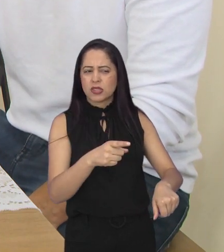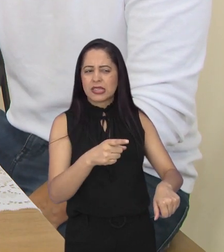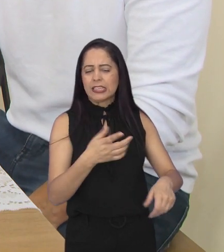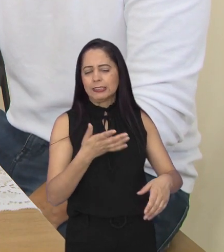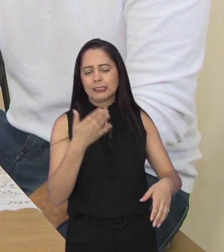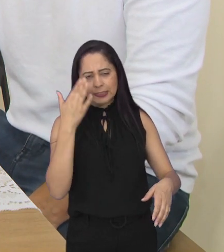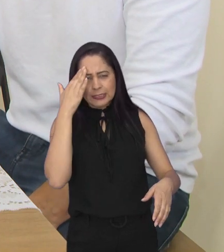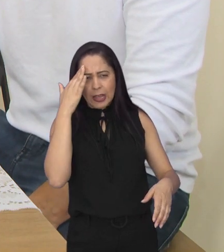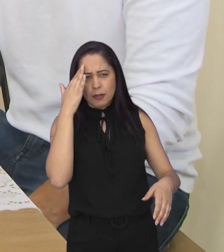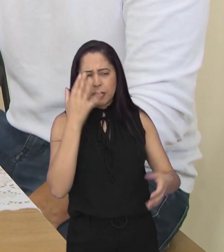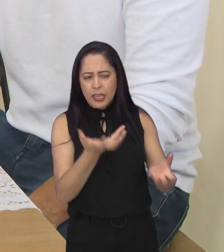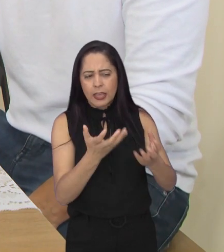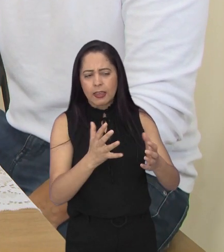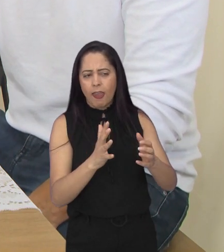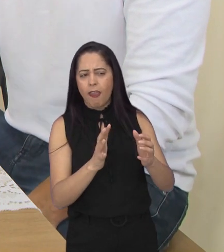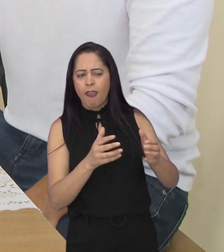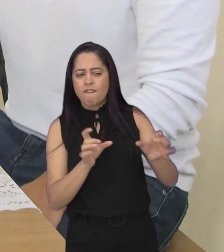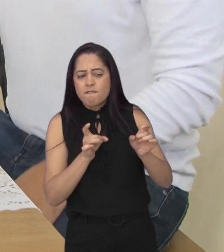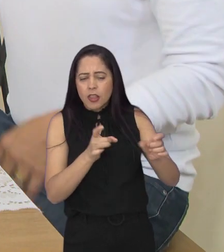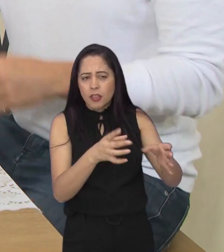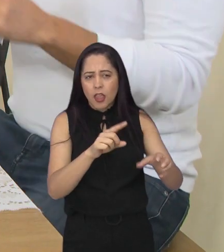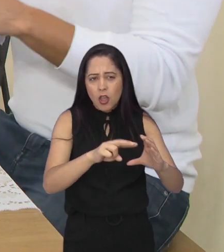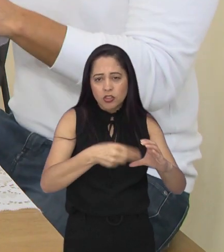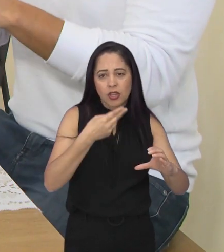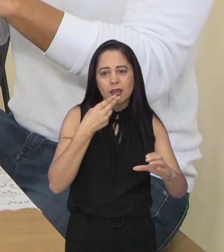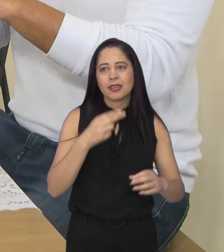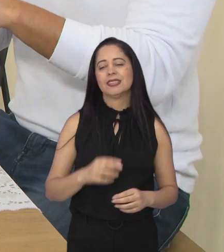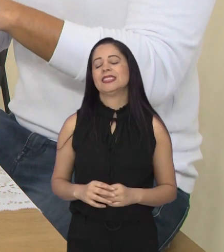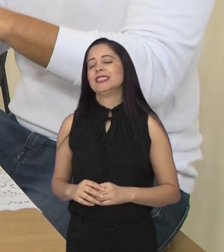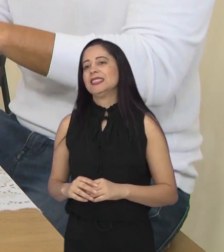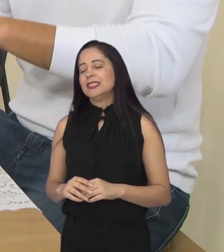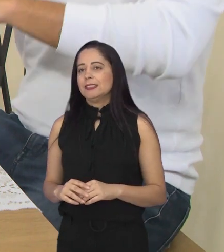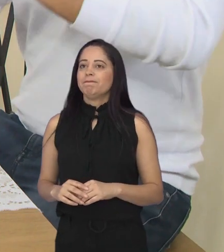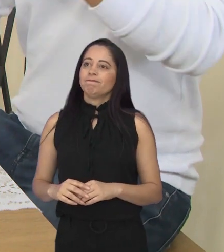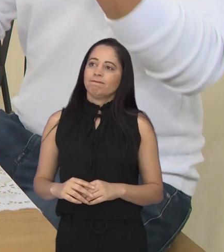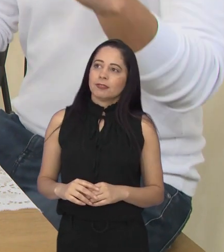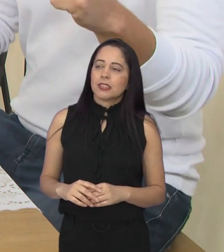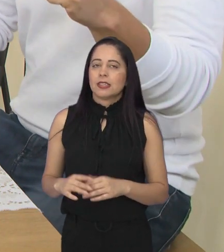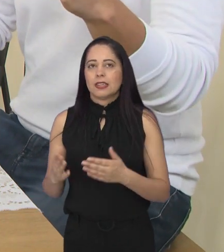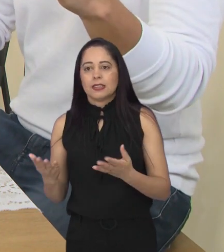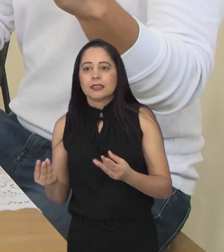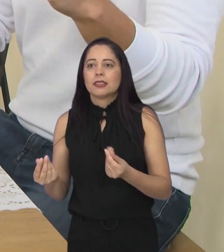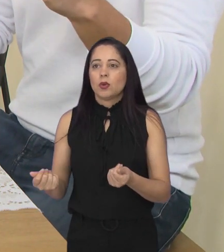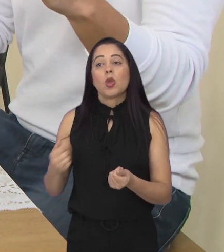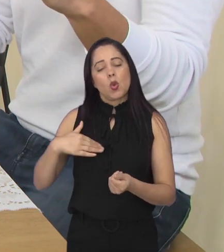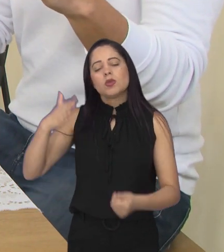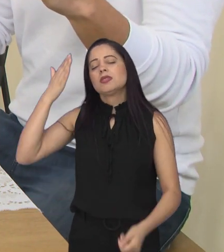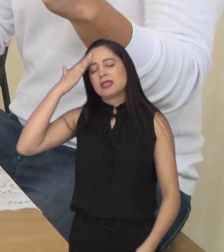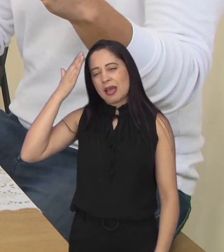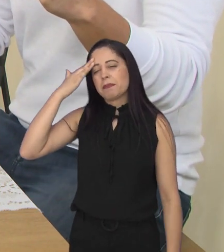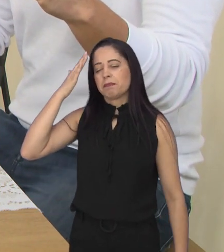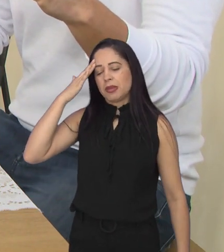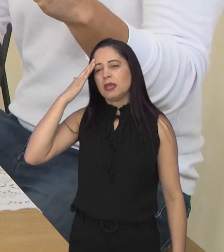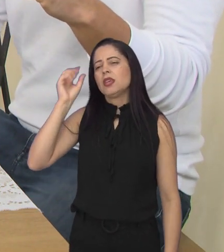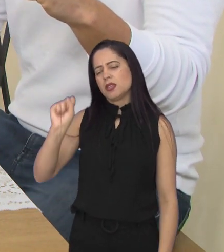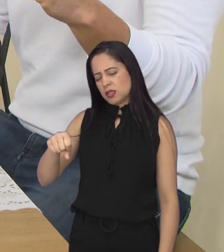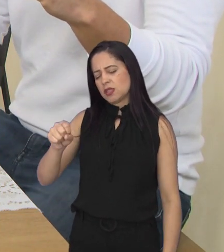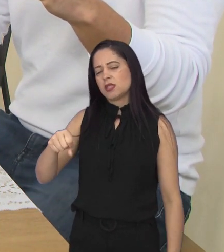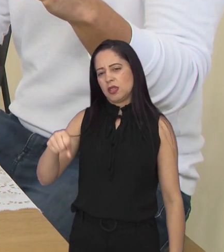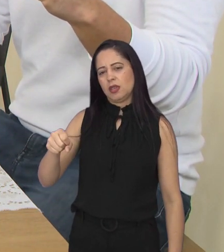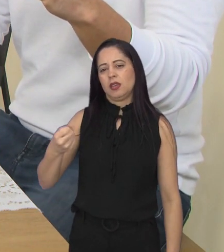ia seguir isso como... Não tinha que fosse algo muito grande, mas eu sabia que